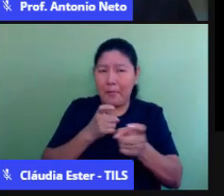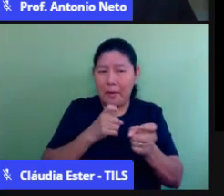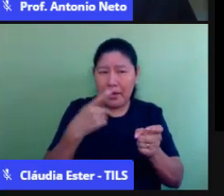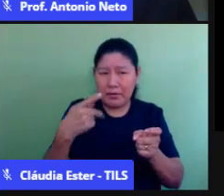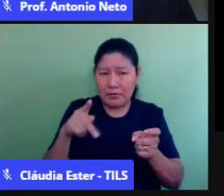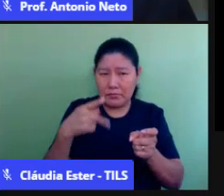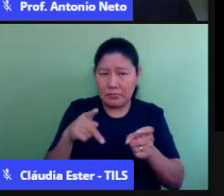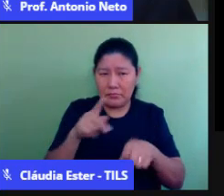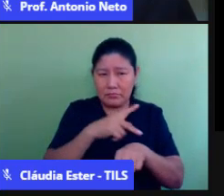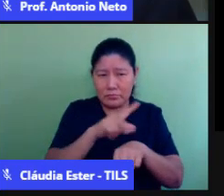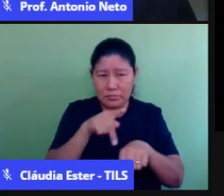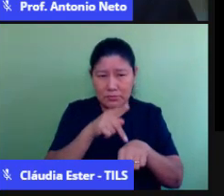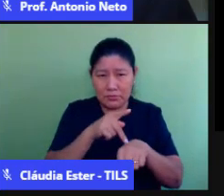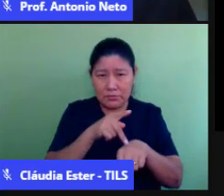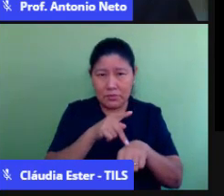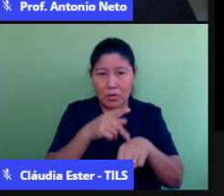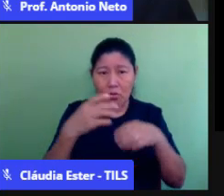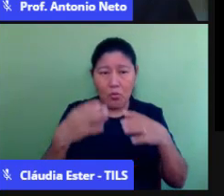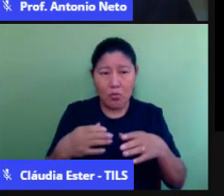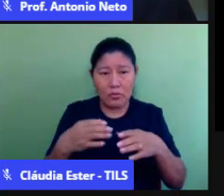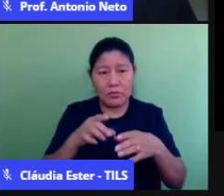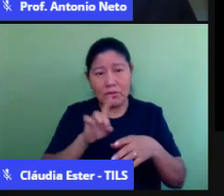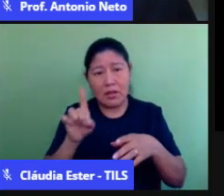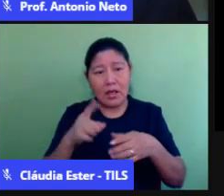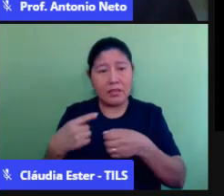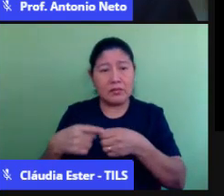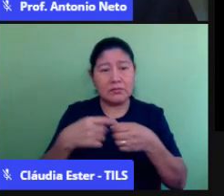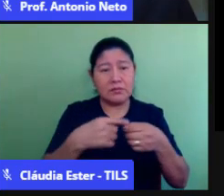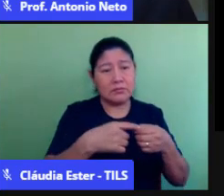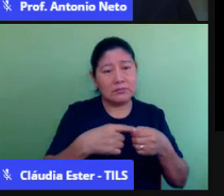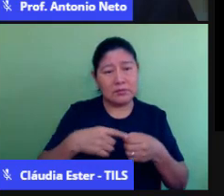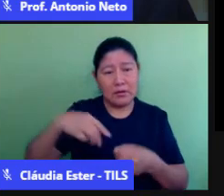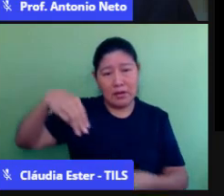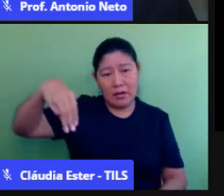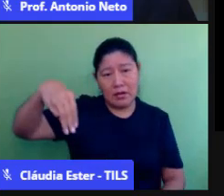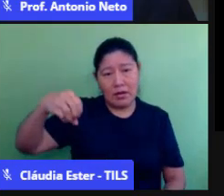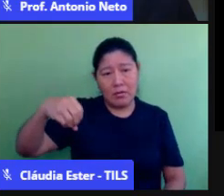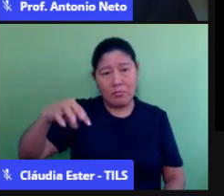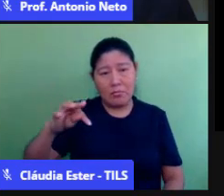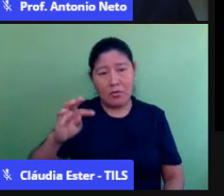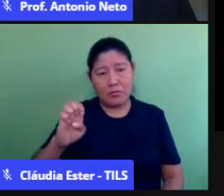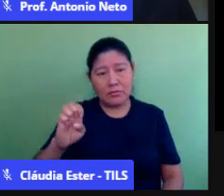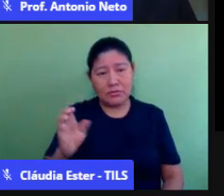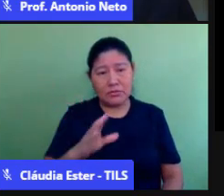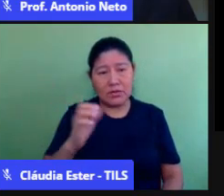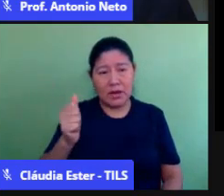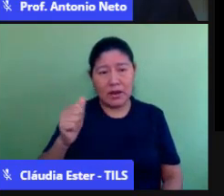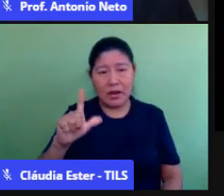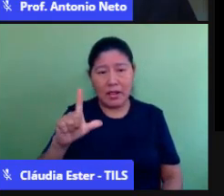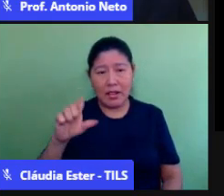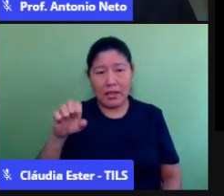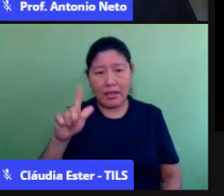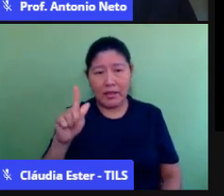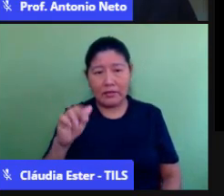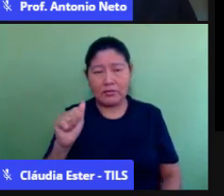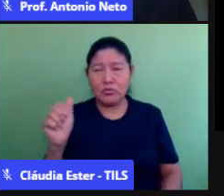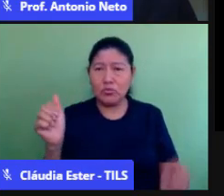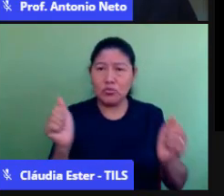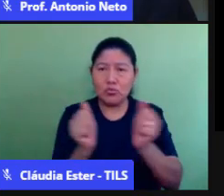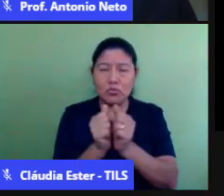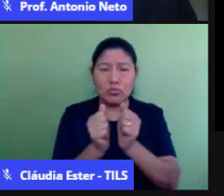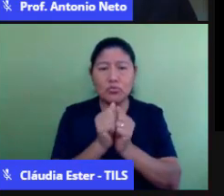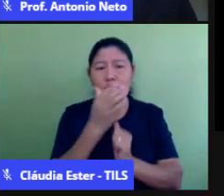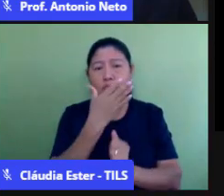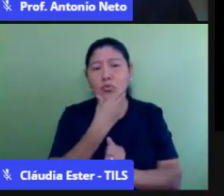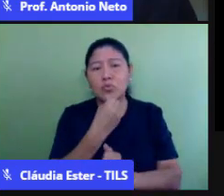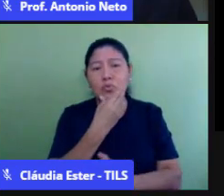lá em Monte Alegre, né? Junto ao José Antônio Pereira, né? Ele falou assim, nossa,